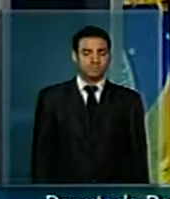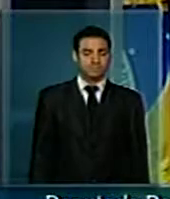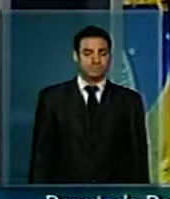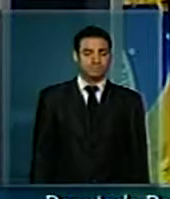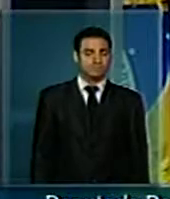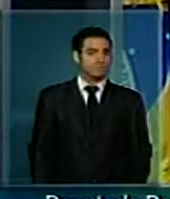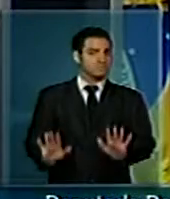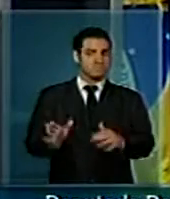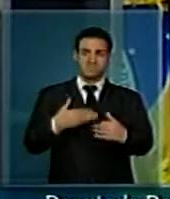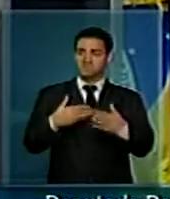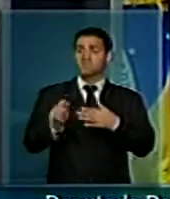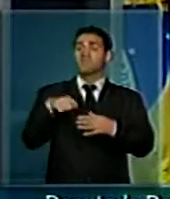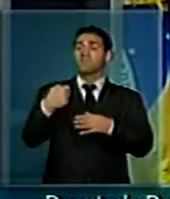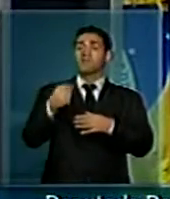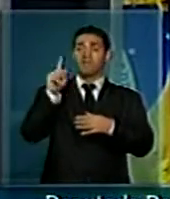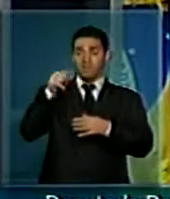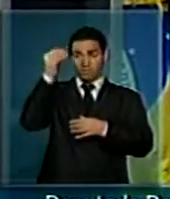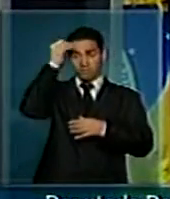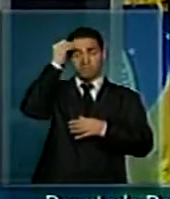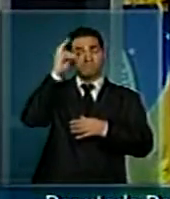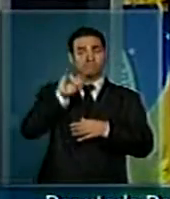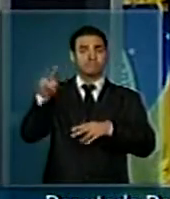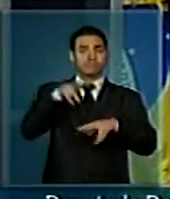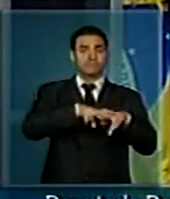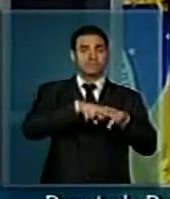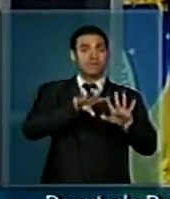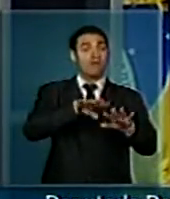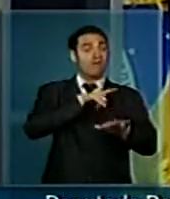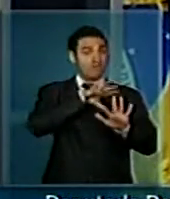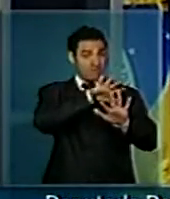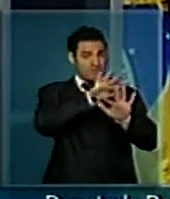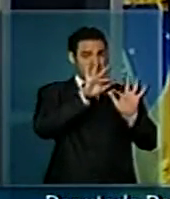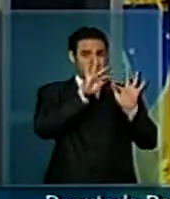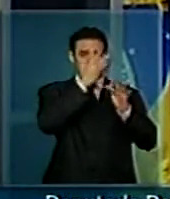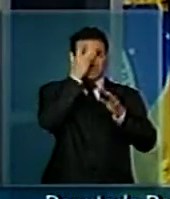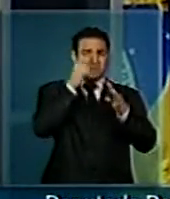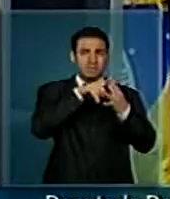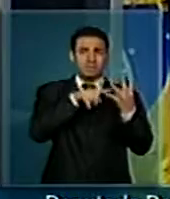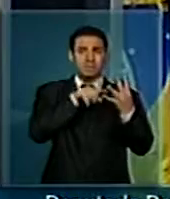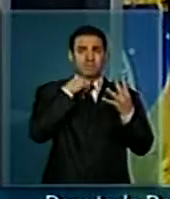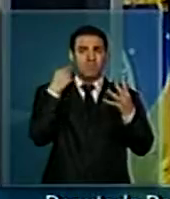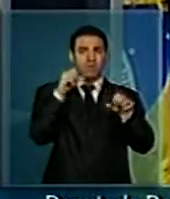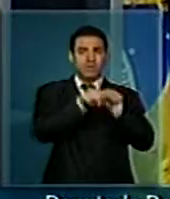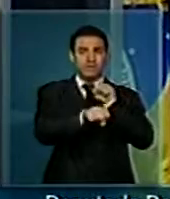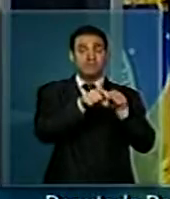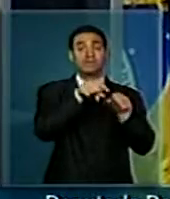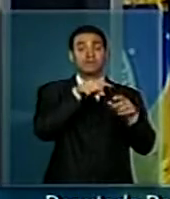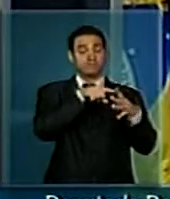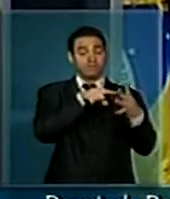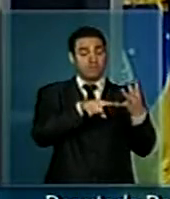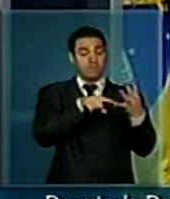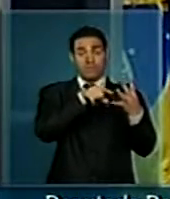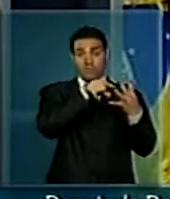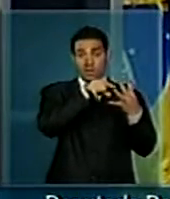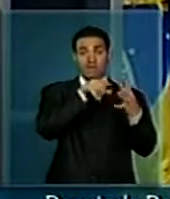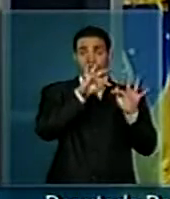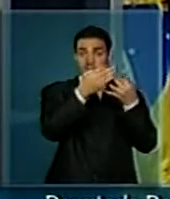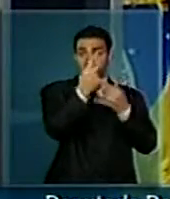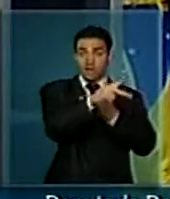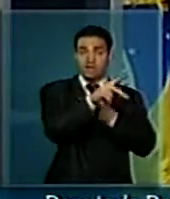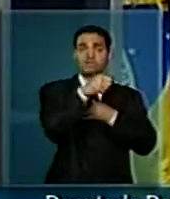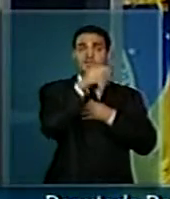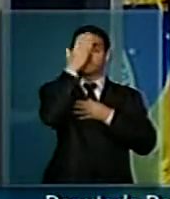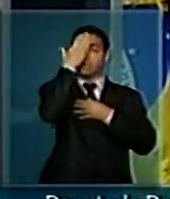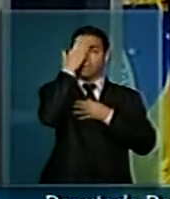sejam eles quem forem. Que as famílias daqueles bravos guerreiros saibam que a bancada do Partido Verde na Câmara e